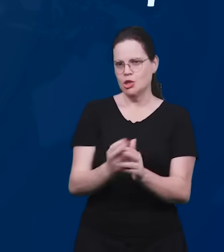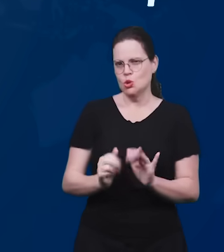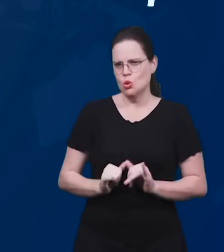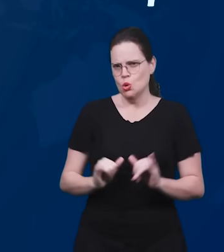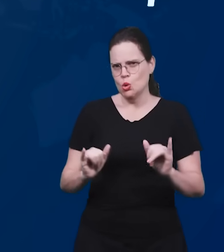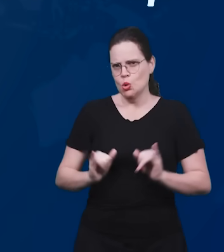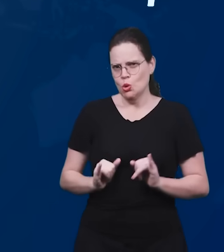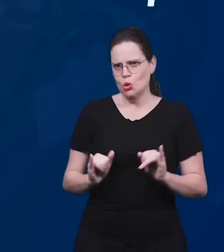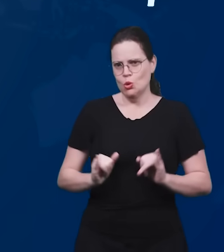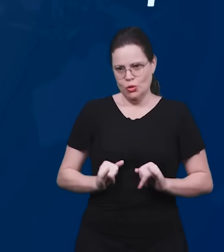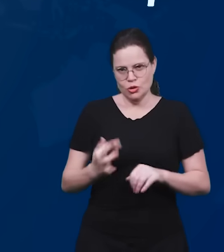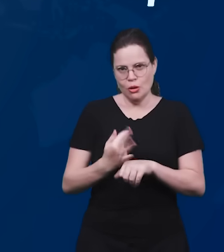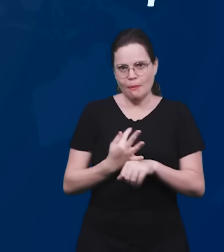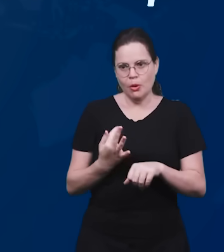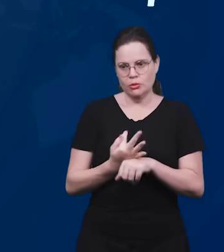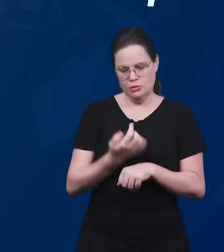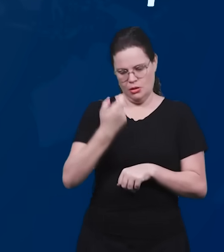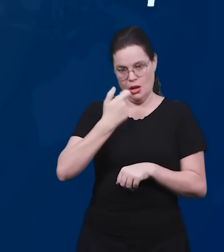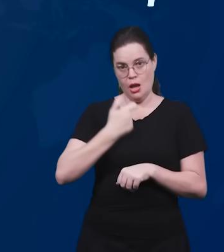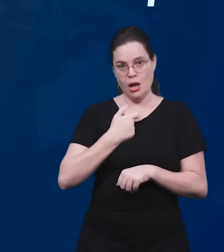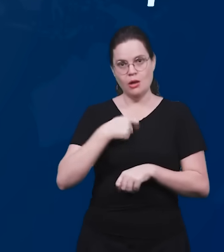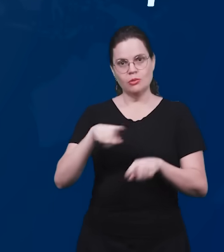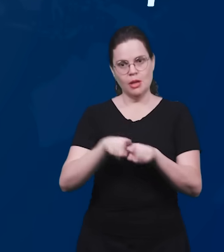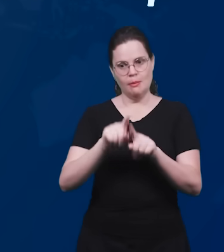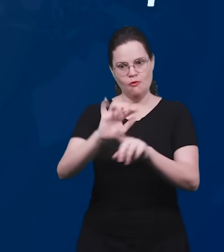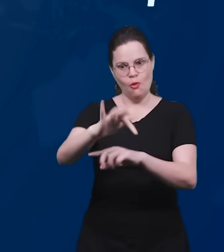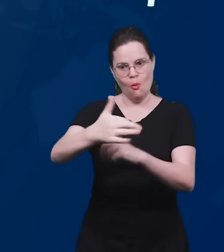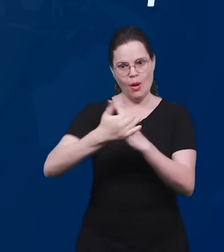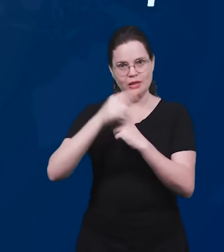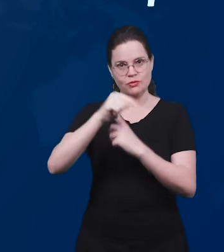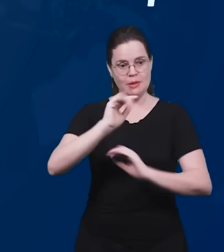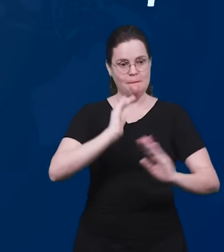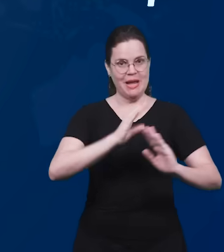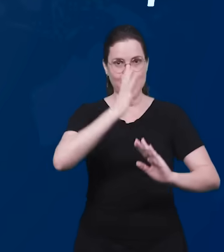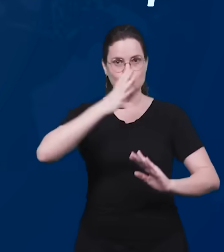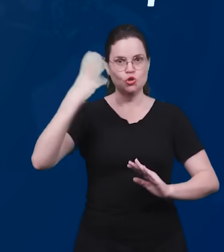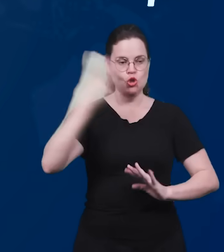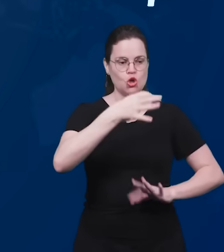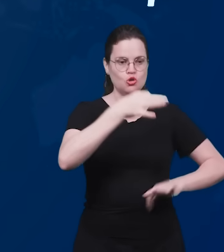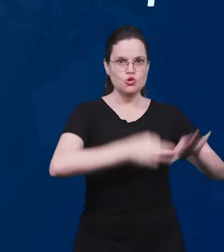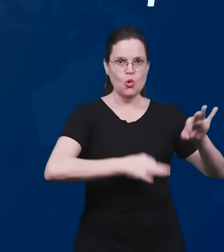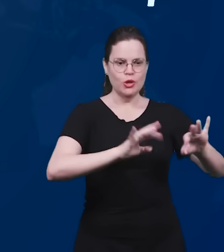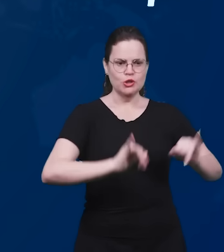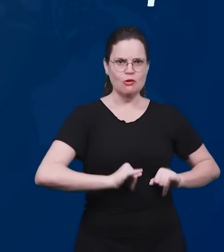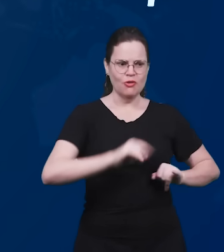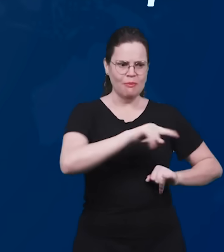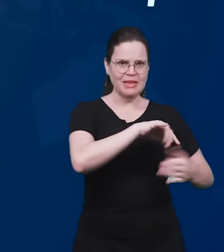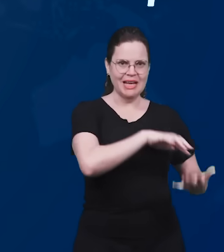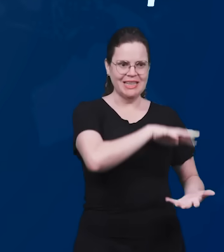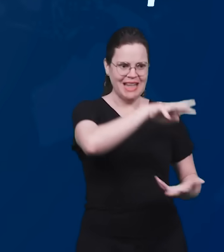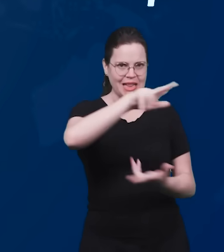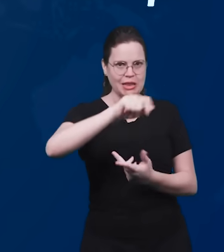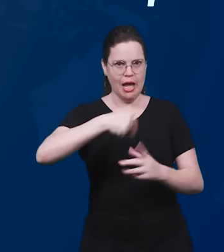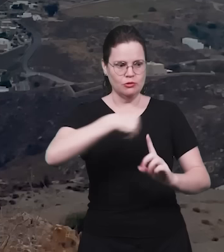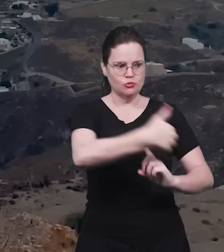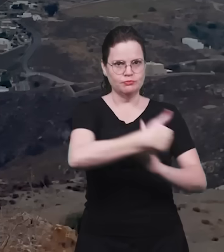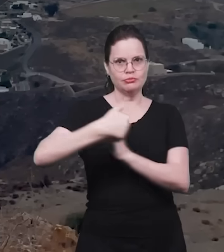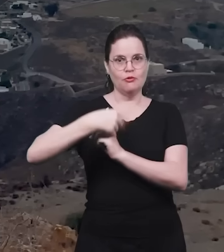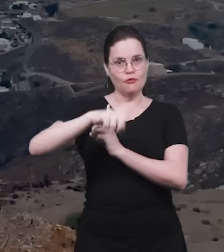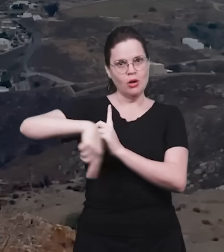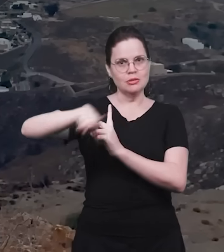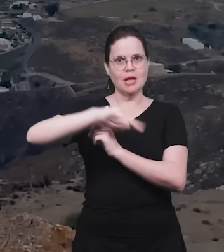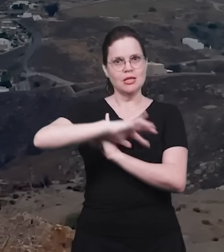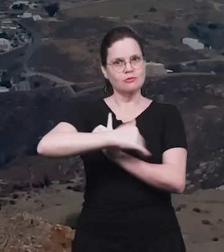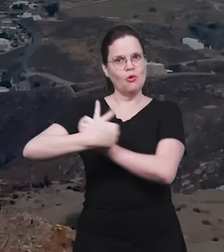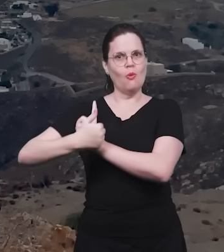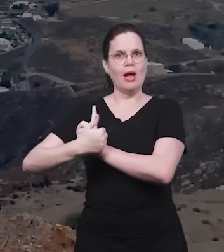que há de vir sobre todo mundo, para tentar os que habitam na terra. Vejam só, o